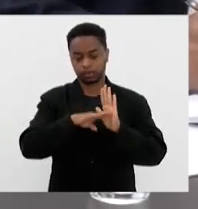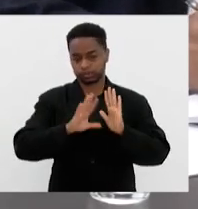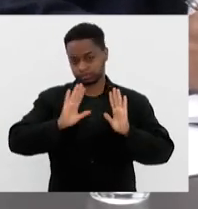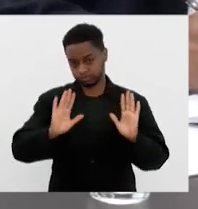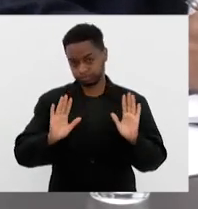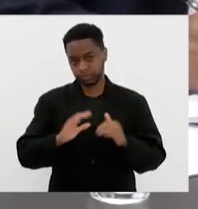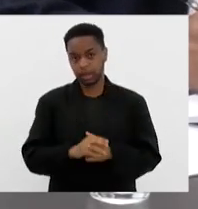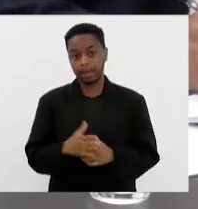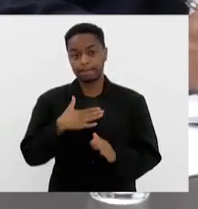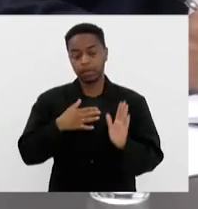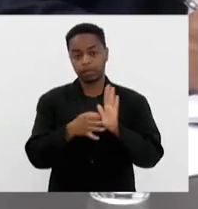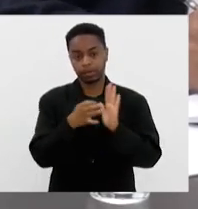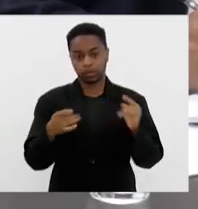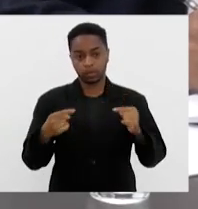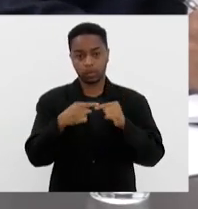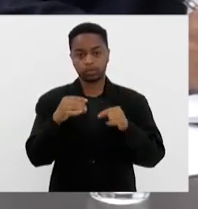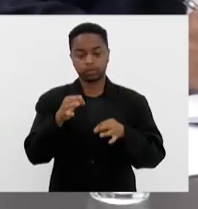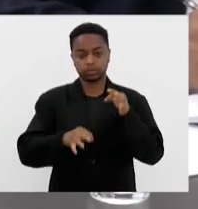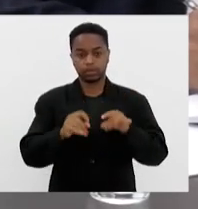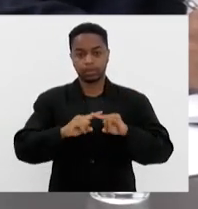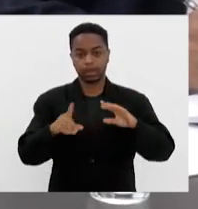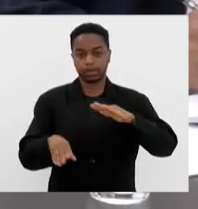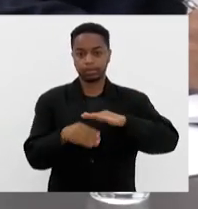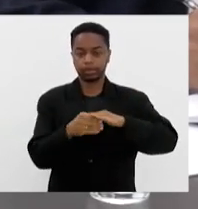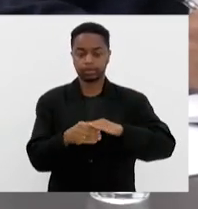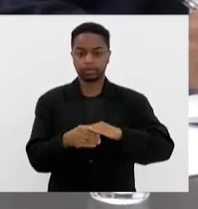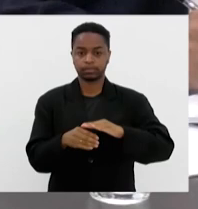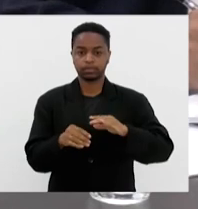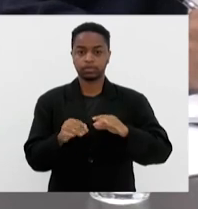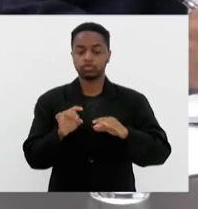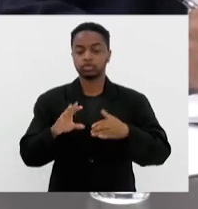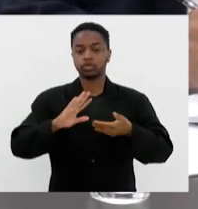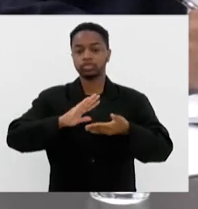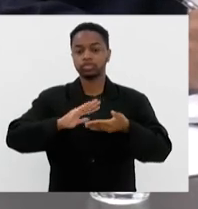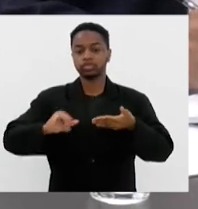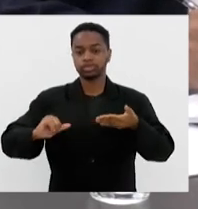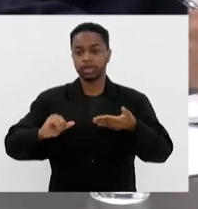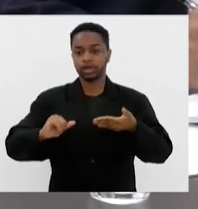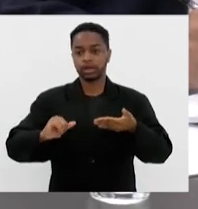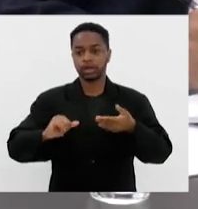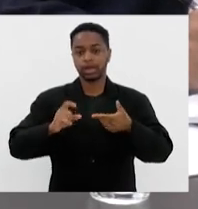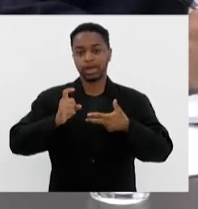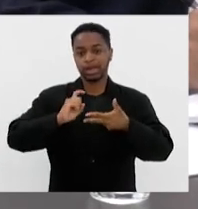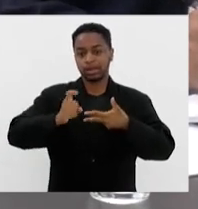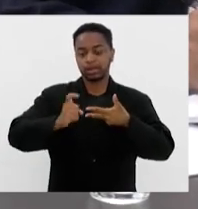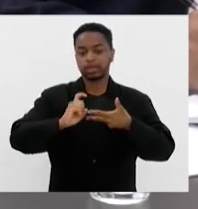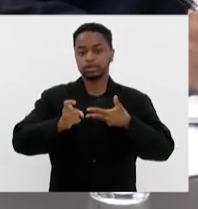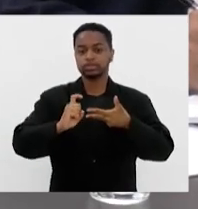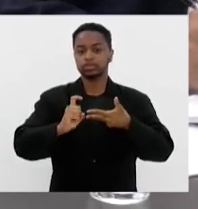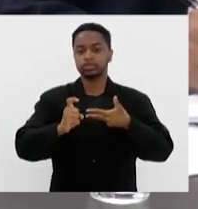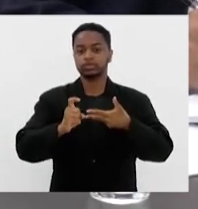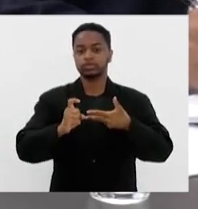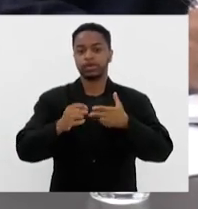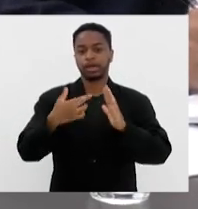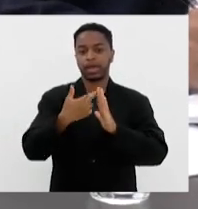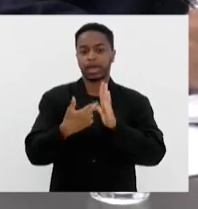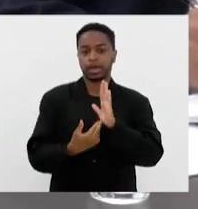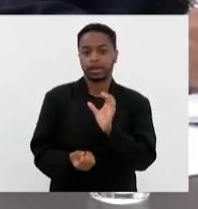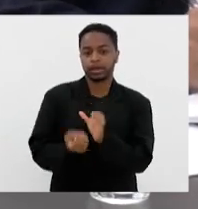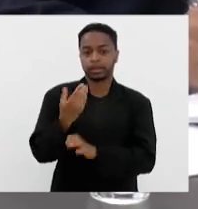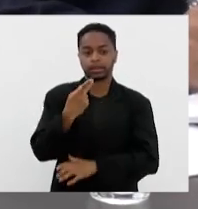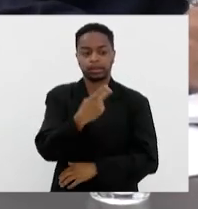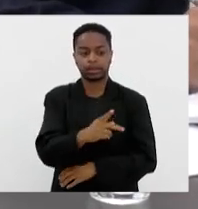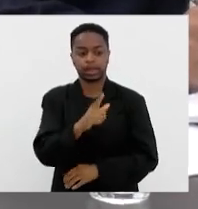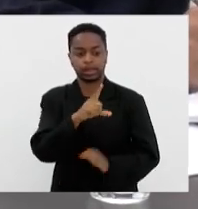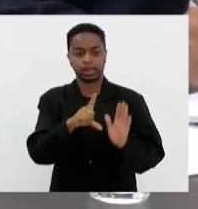o meu parecer é pela juridicidade com emenda, apenas suprimindo ali o Poder Executivo regulamentar a presente lei, mas o autor pediu